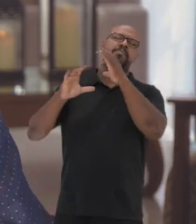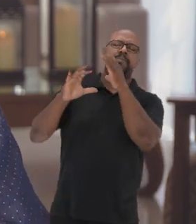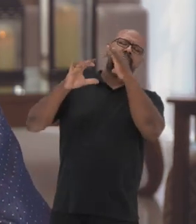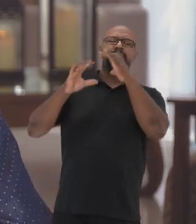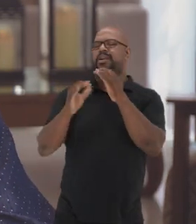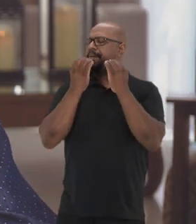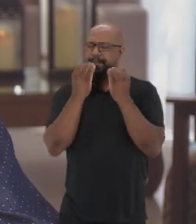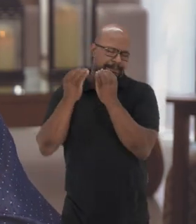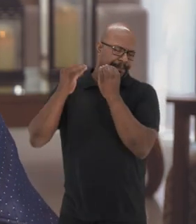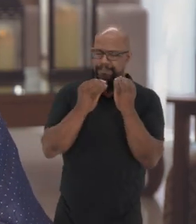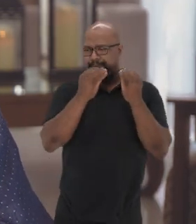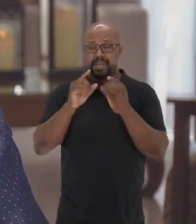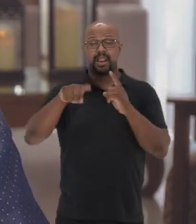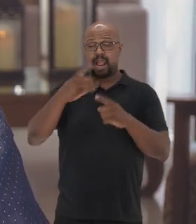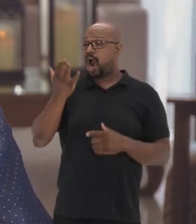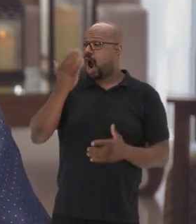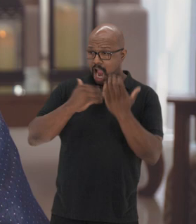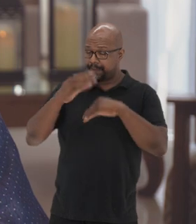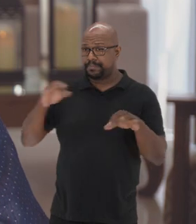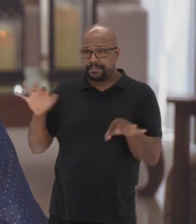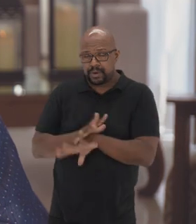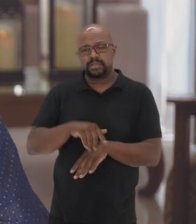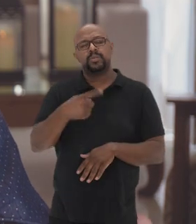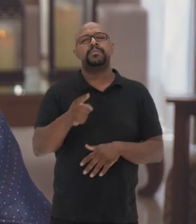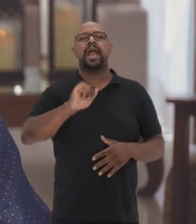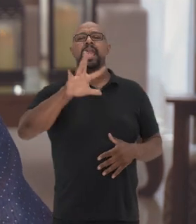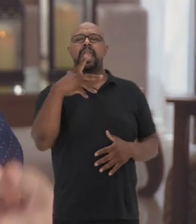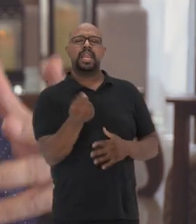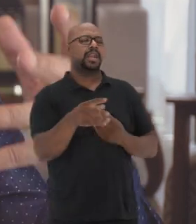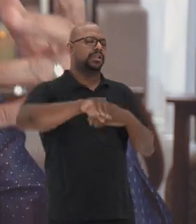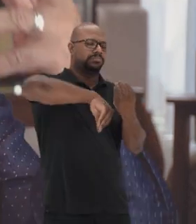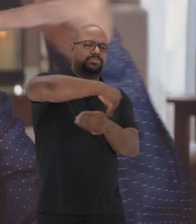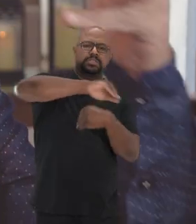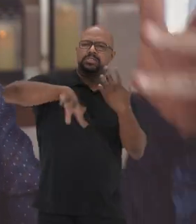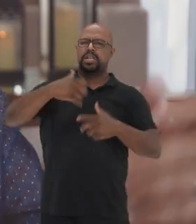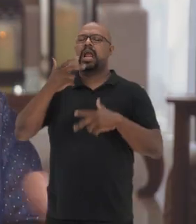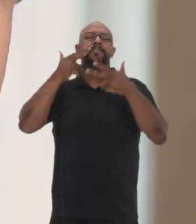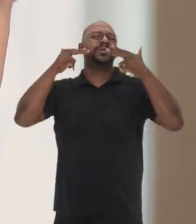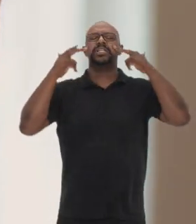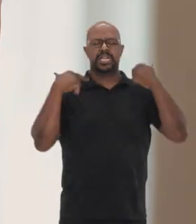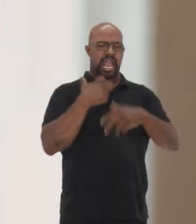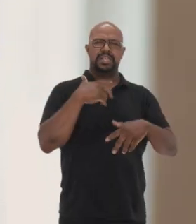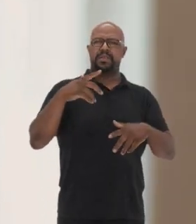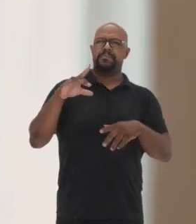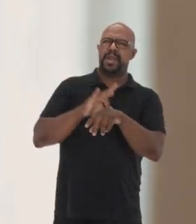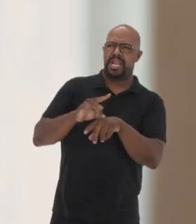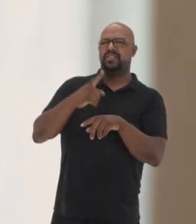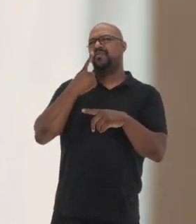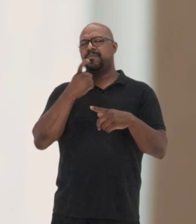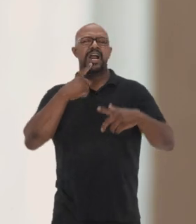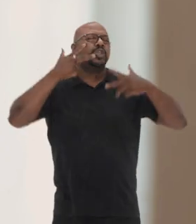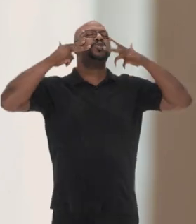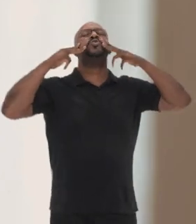e gaitas e depois de comerem desceram para a ilha e se misturaram com os galantes pintados de preto vermelho à beira-mar